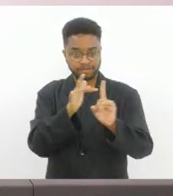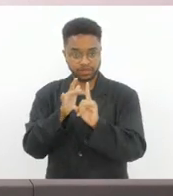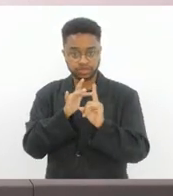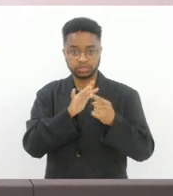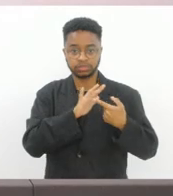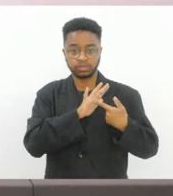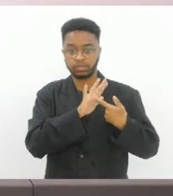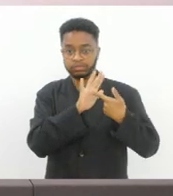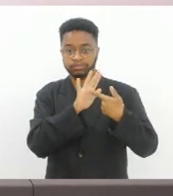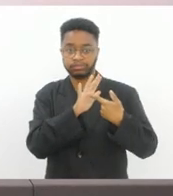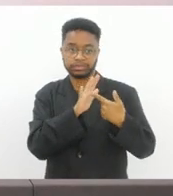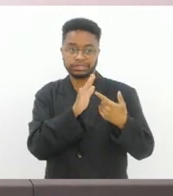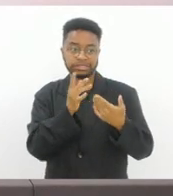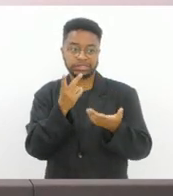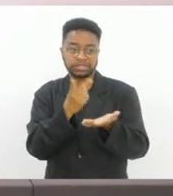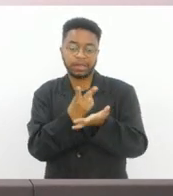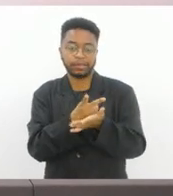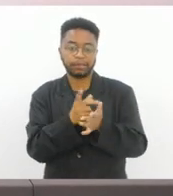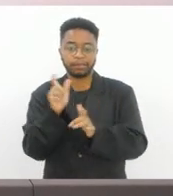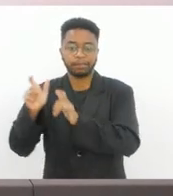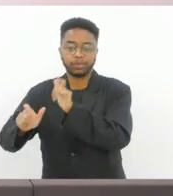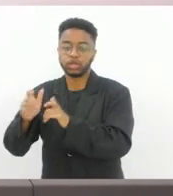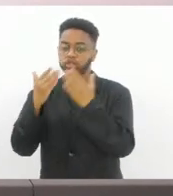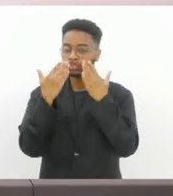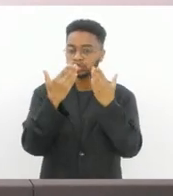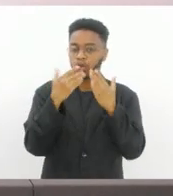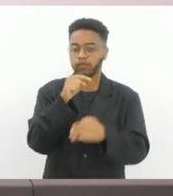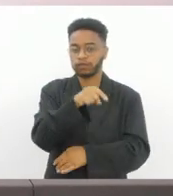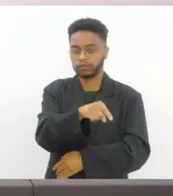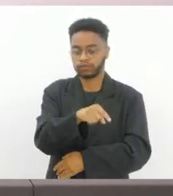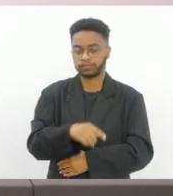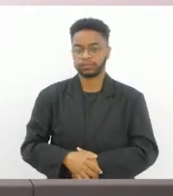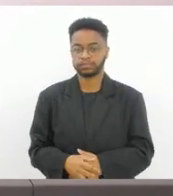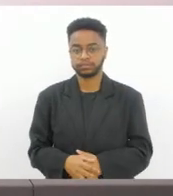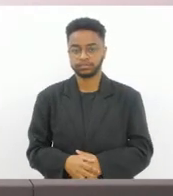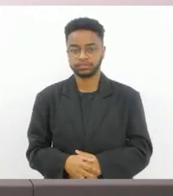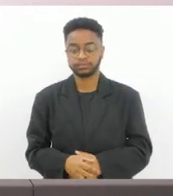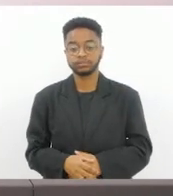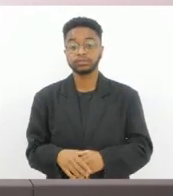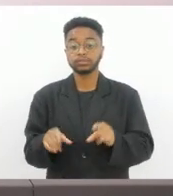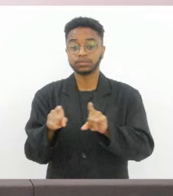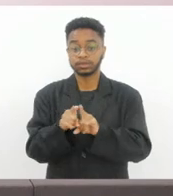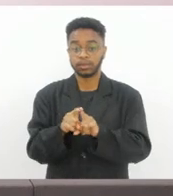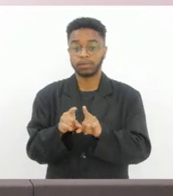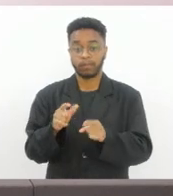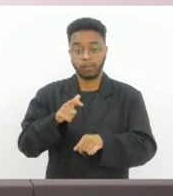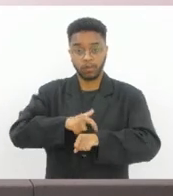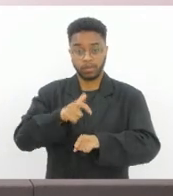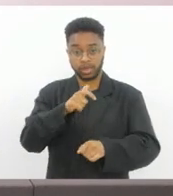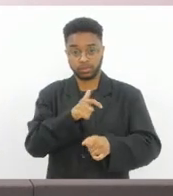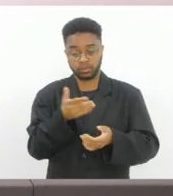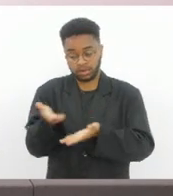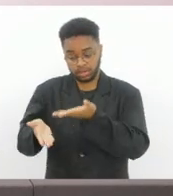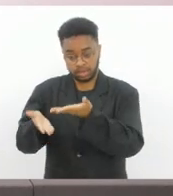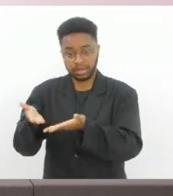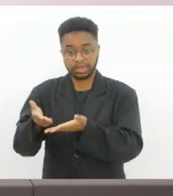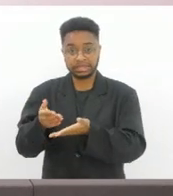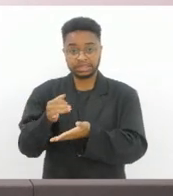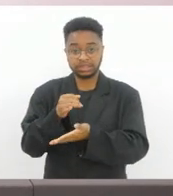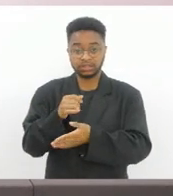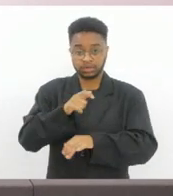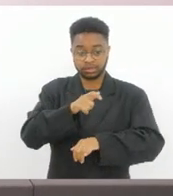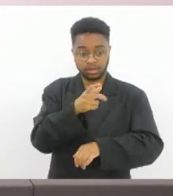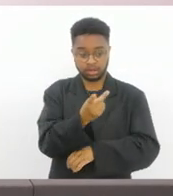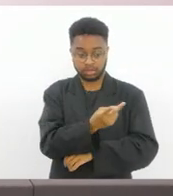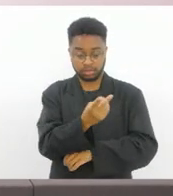colocadas assim, em xeque. Em um dos casos atendidos, a vítima relatou que, ao chegar ao IML para realizar